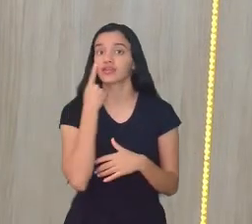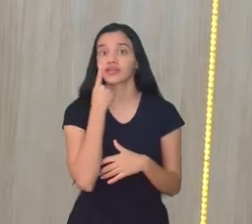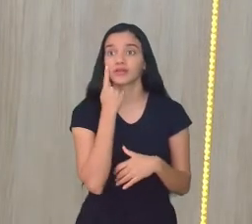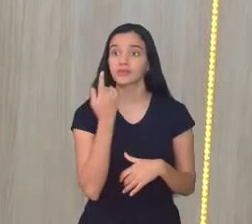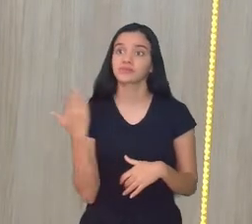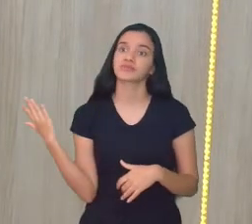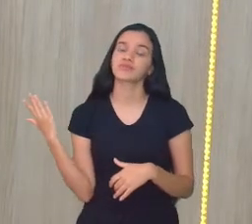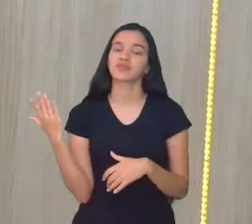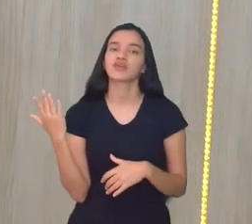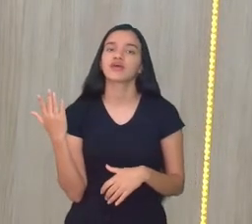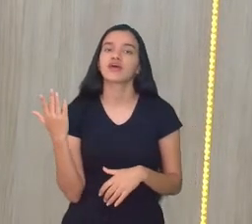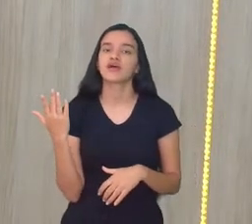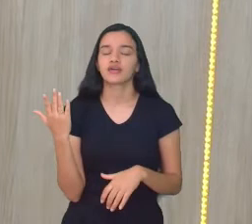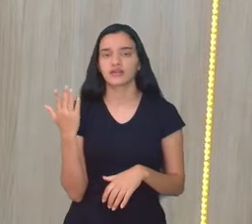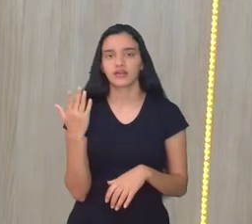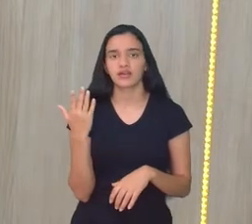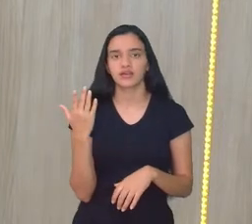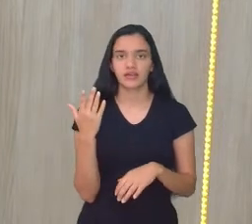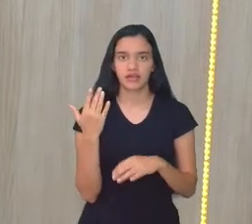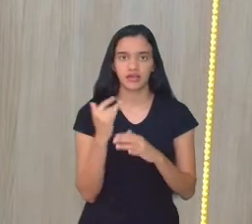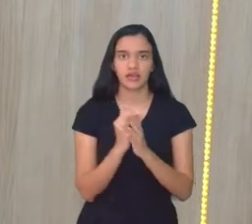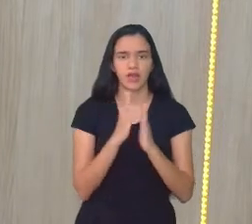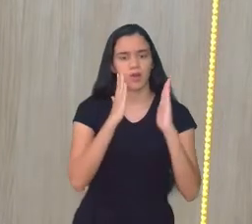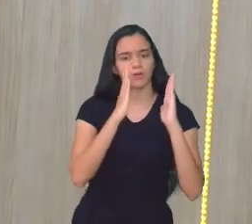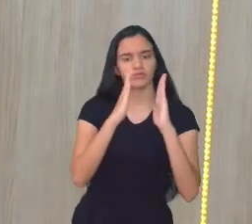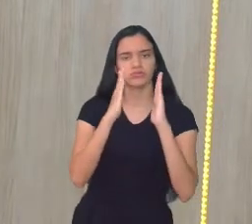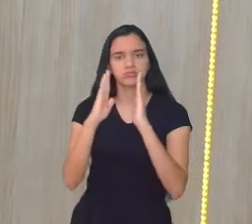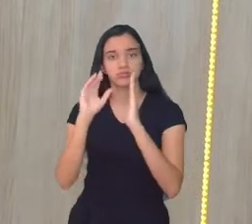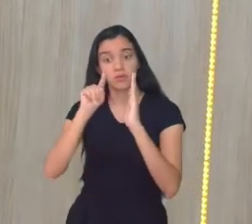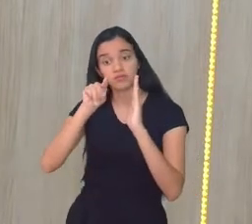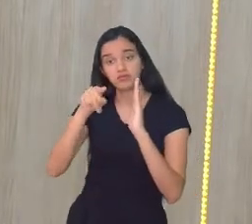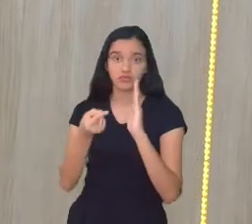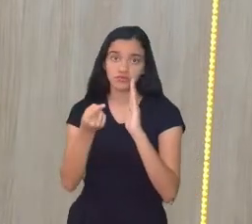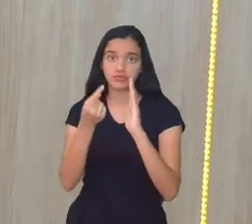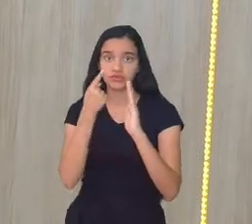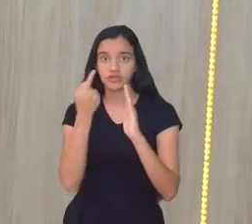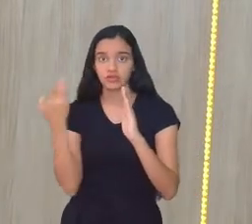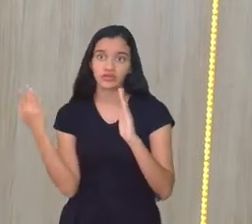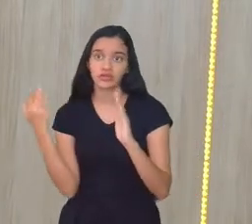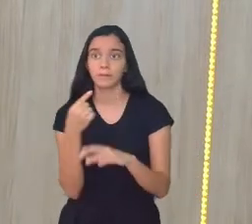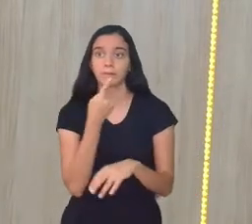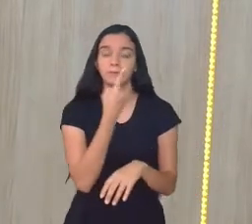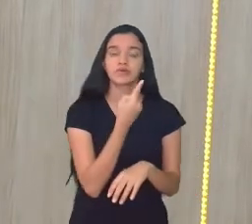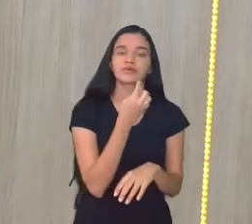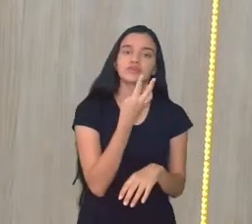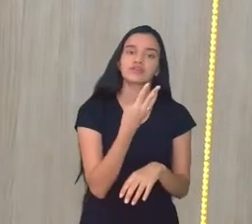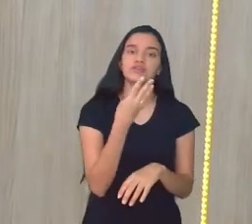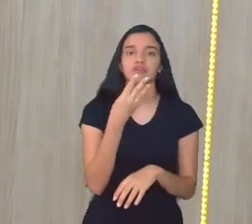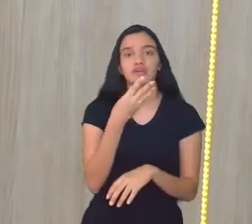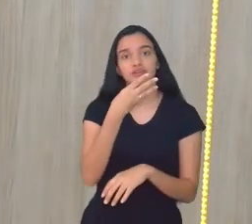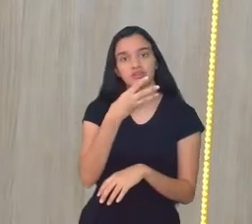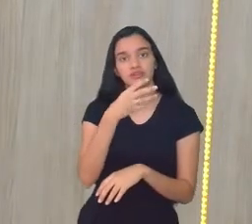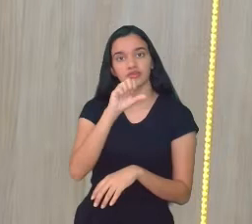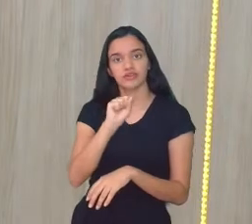aqui eu andei esta casa, coloquei a minha vírgula. Então,